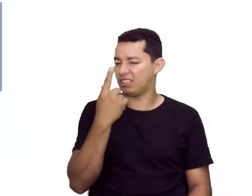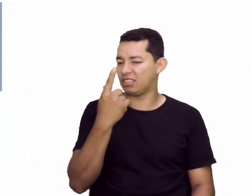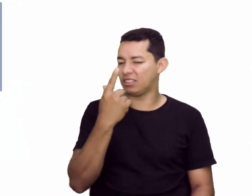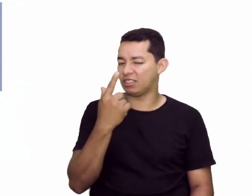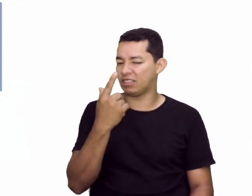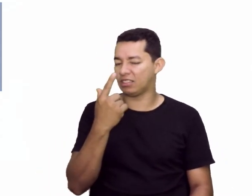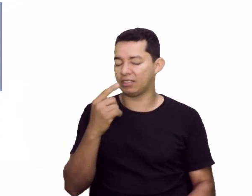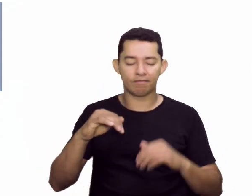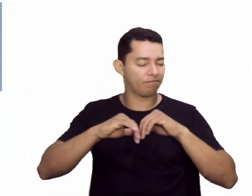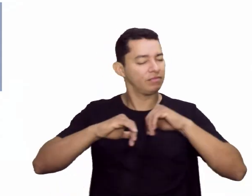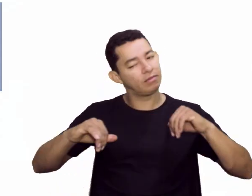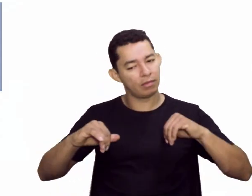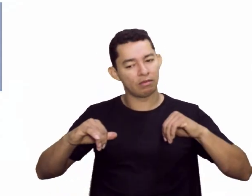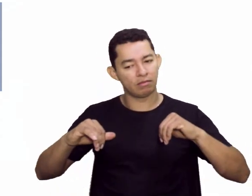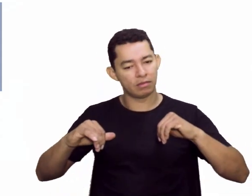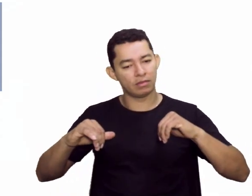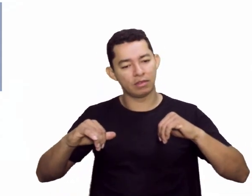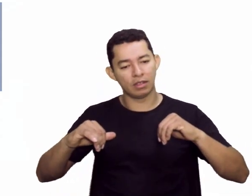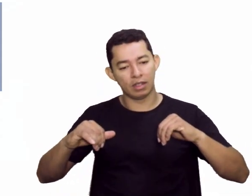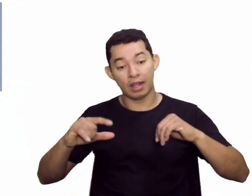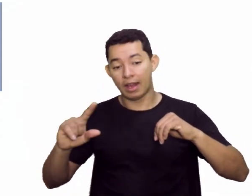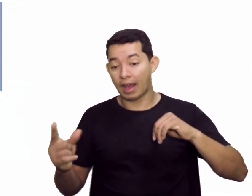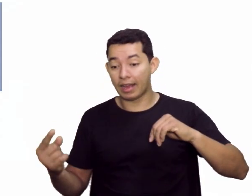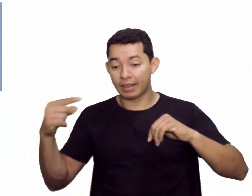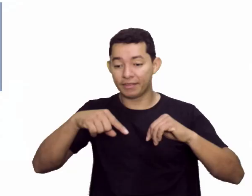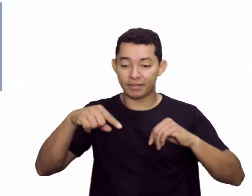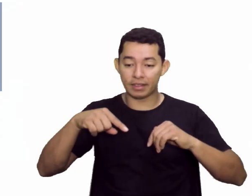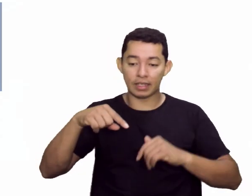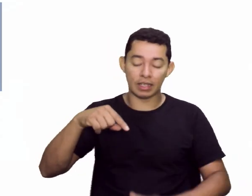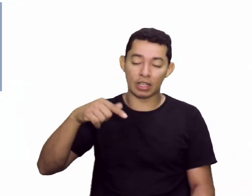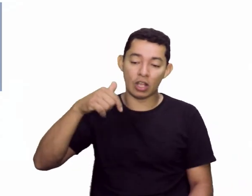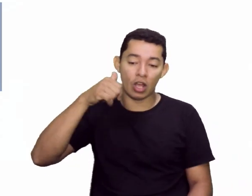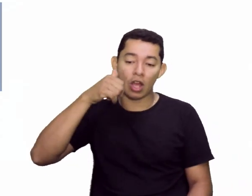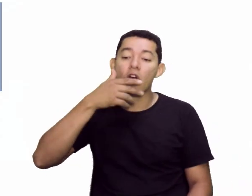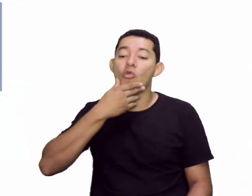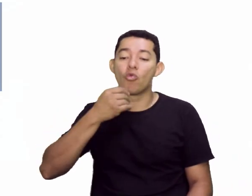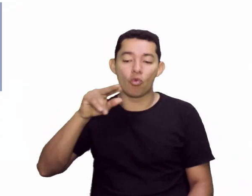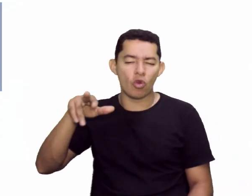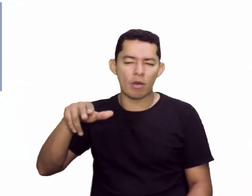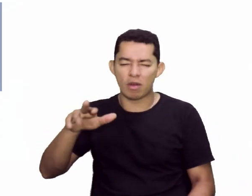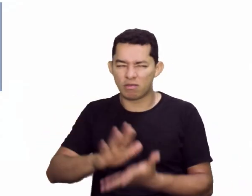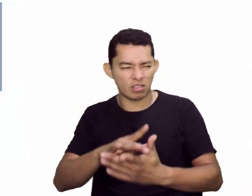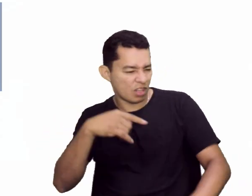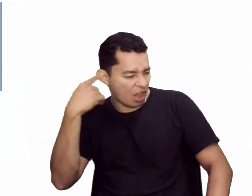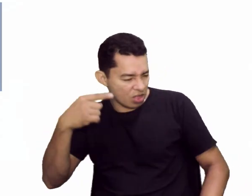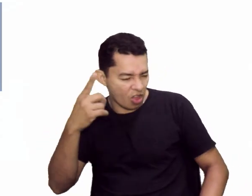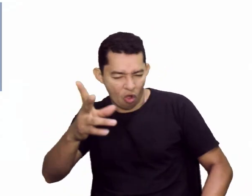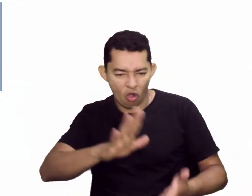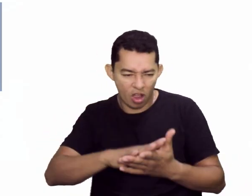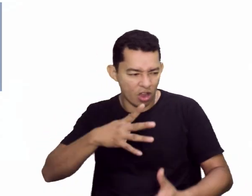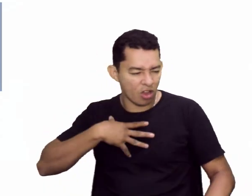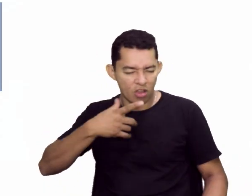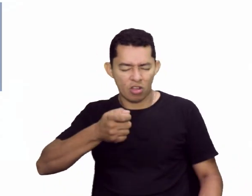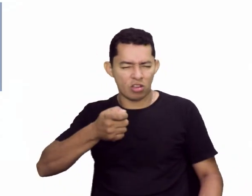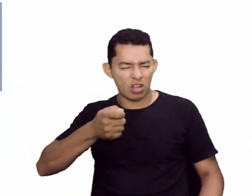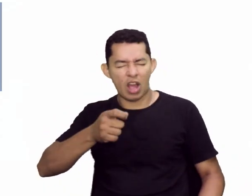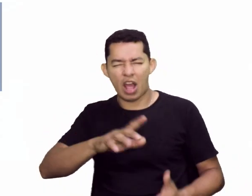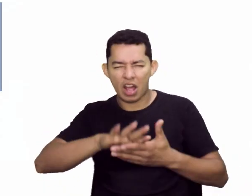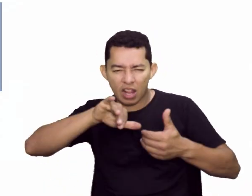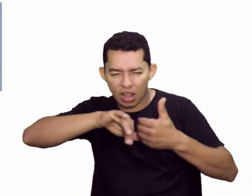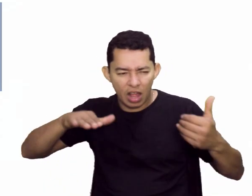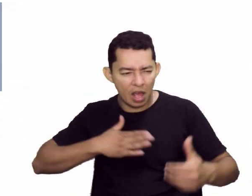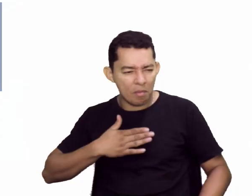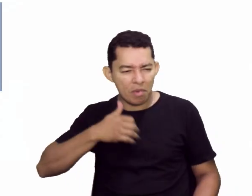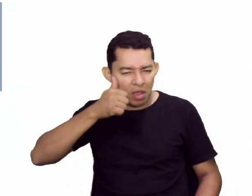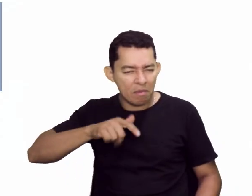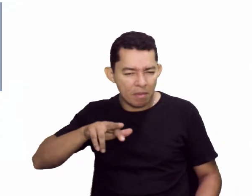lá e tal. Aí entra o irmão dela aqui e diz, não, você quer deixar minha irmã? Você é doido, você quer? Vou dar... Aí vem